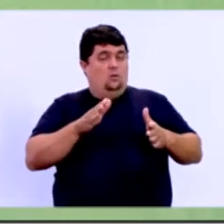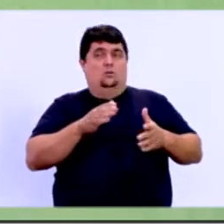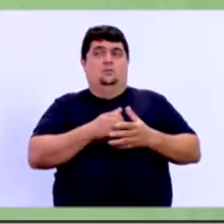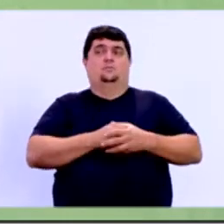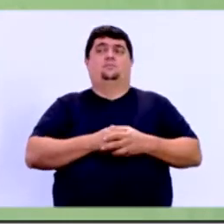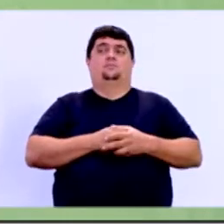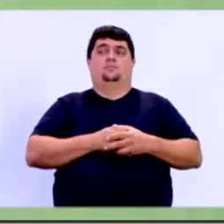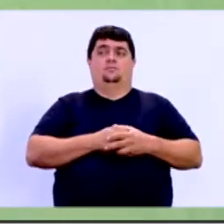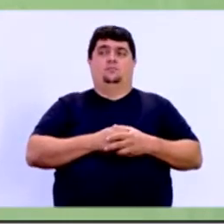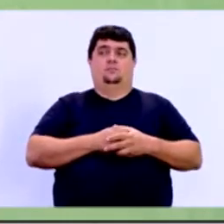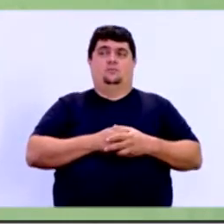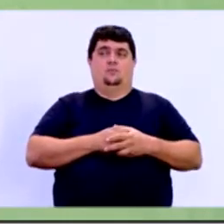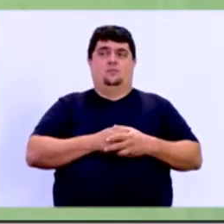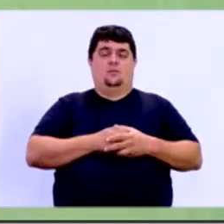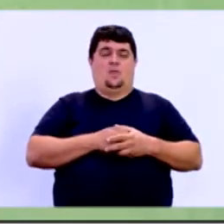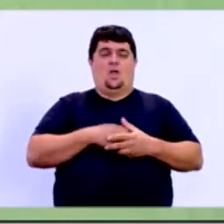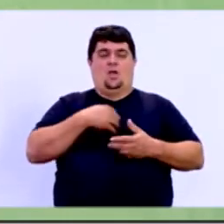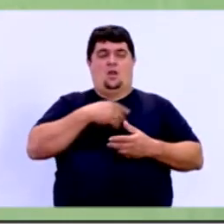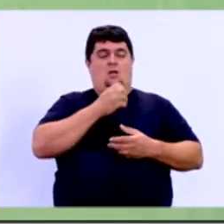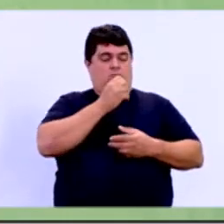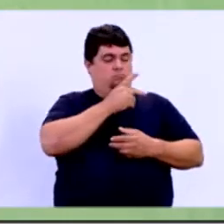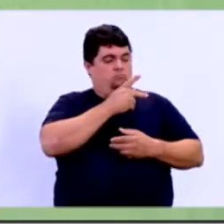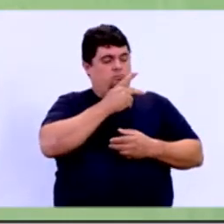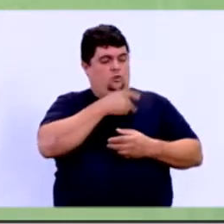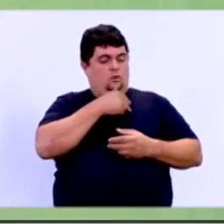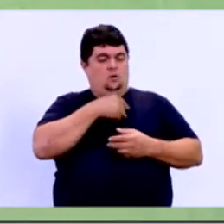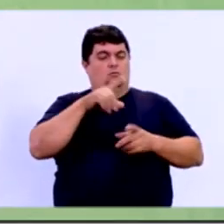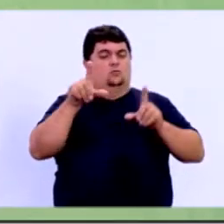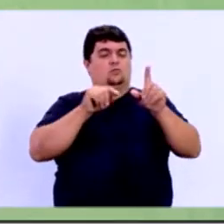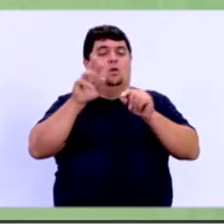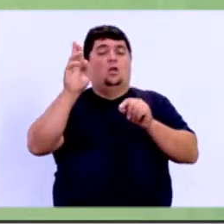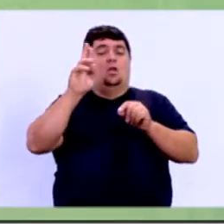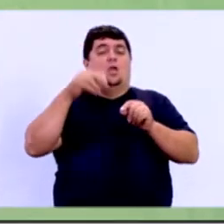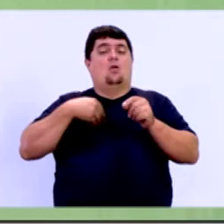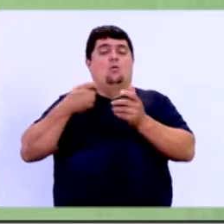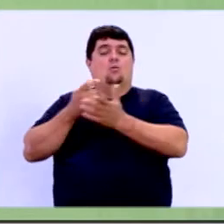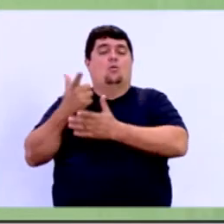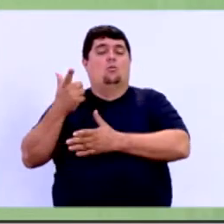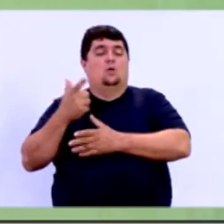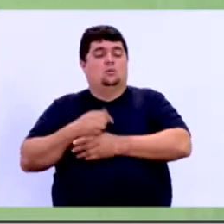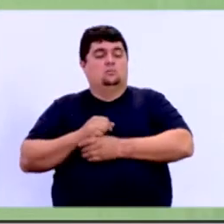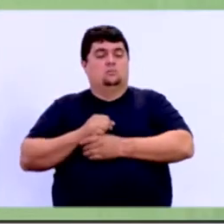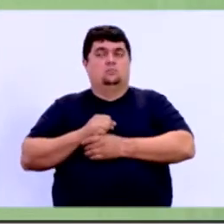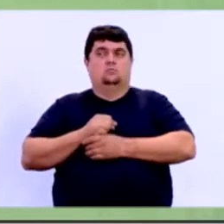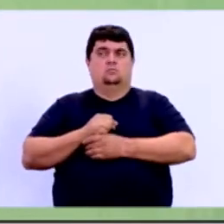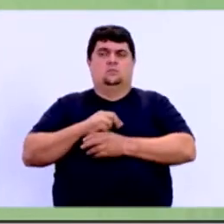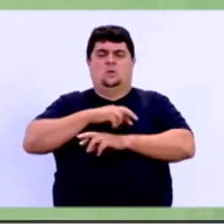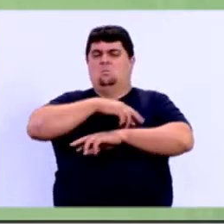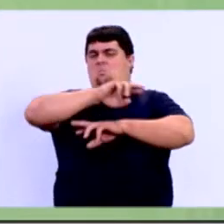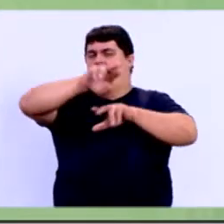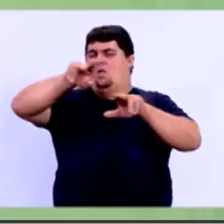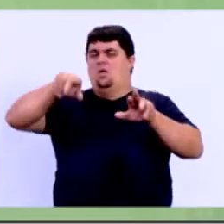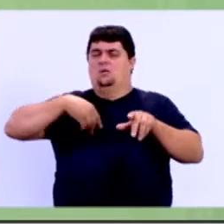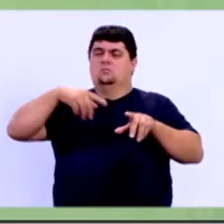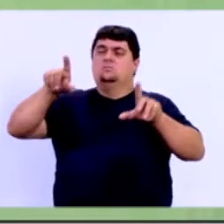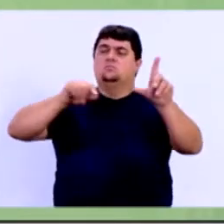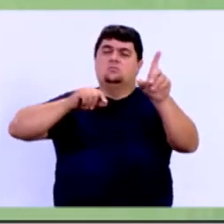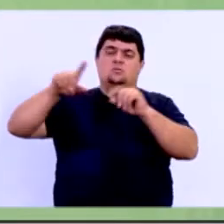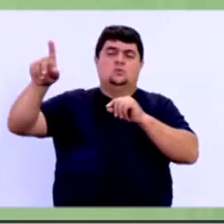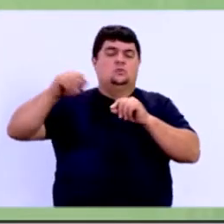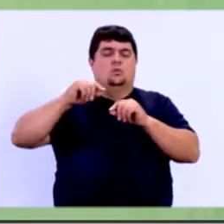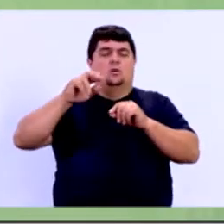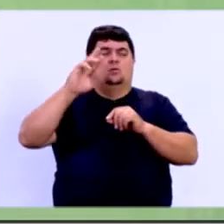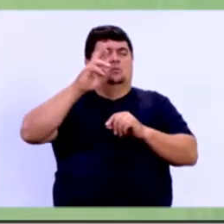insumo. O gestor de compras ele seleciona o fornecedor, nós temos diversos fornecedores, ele deve ter alguns